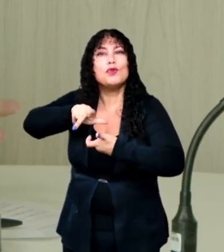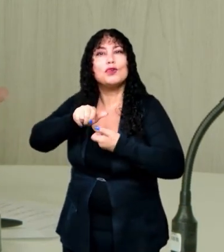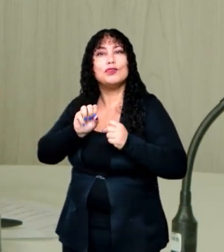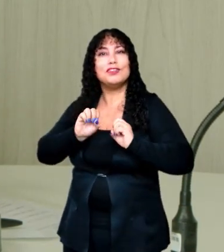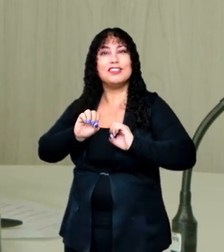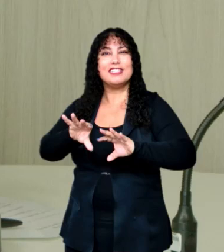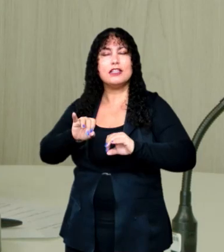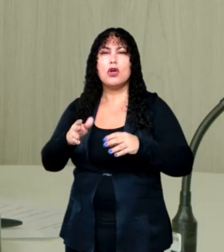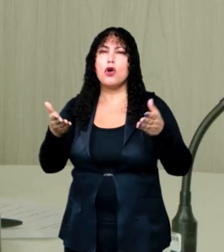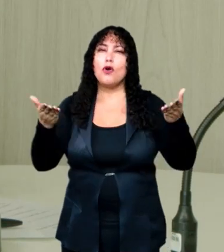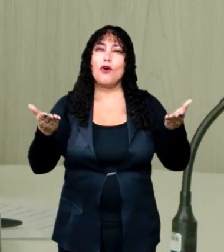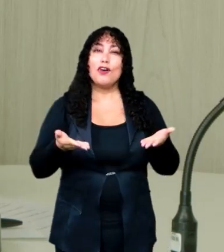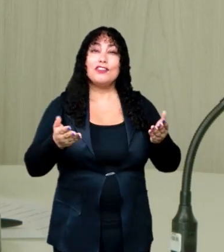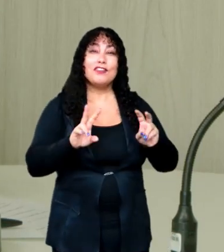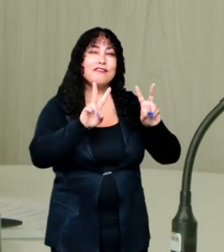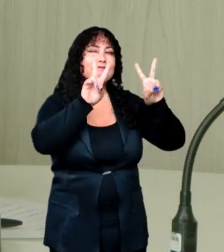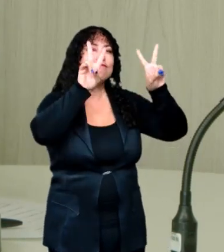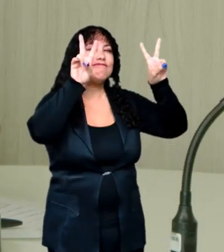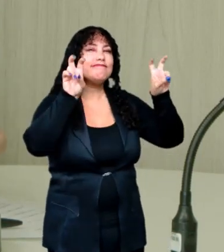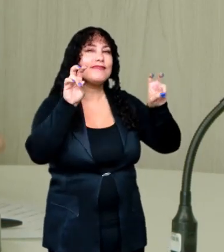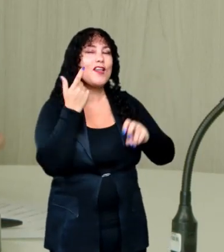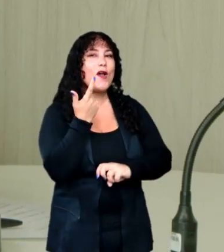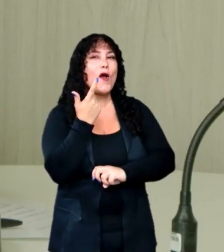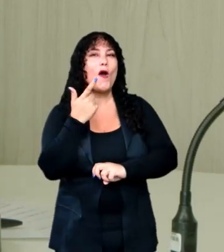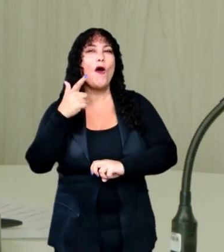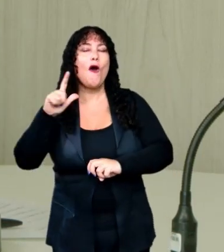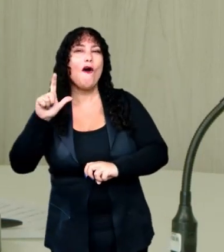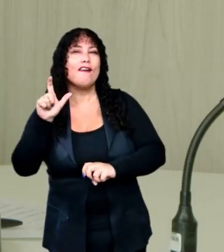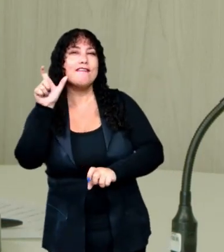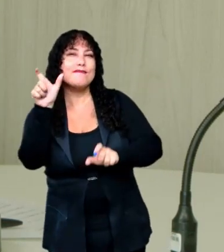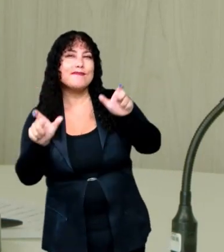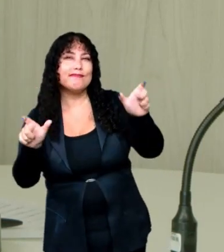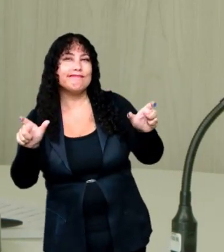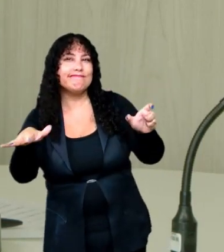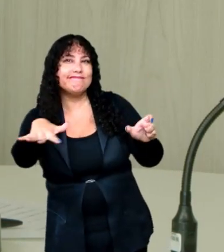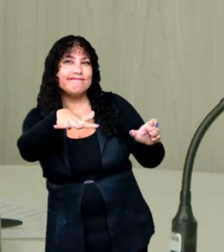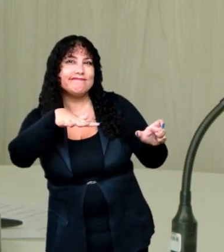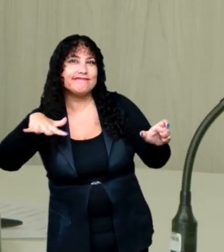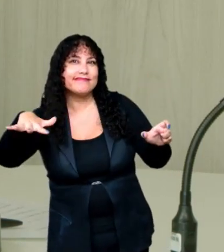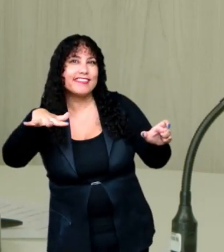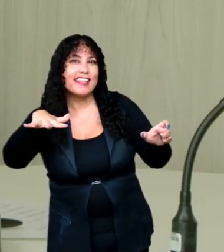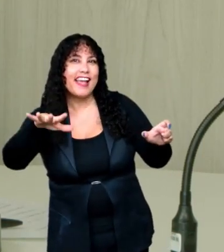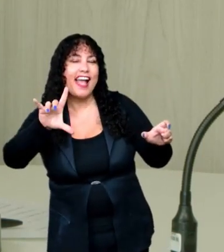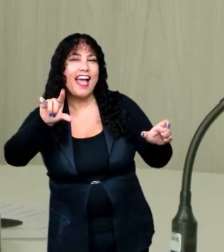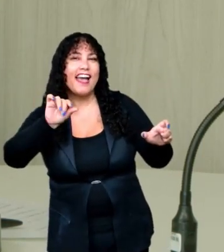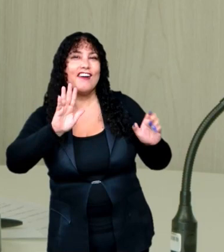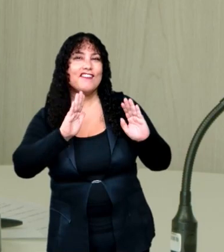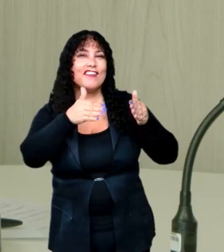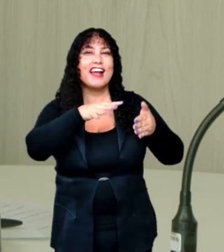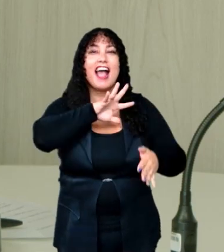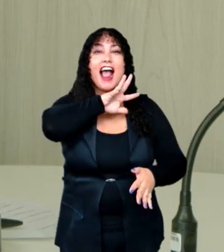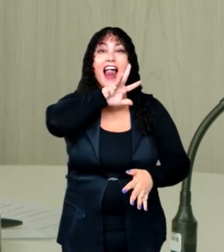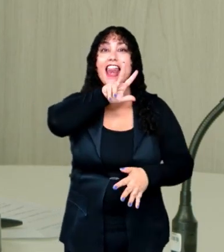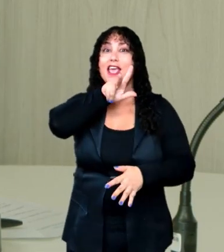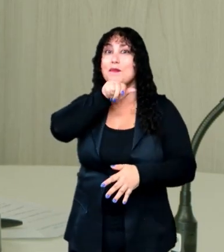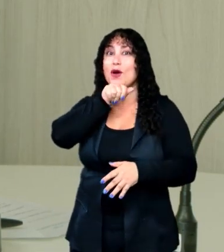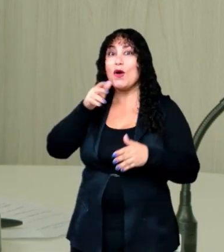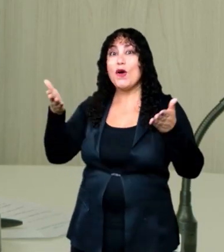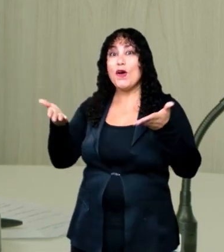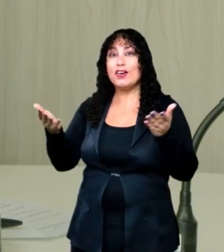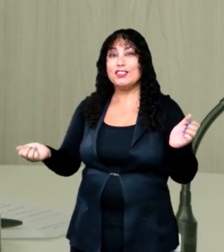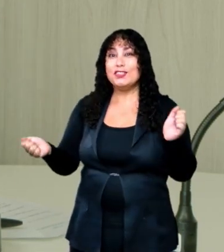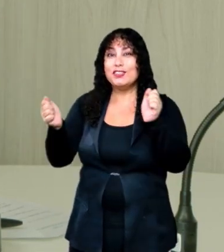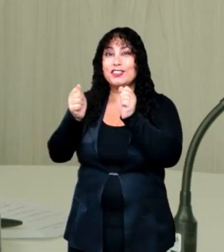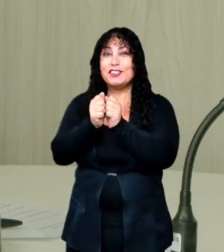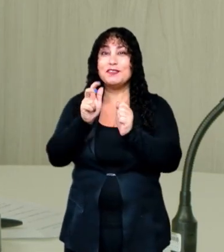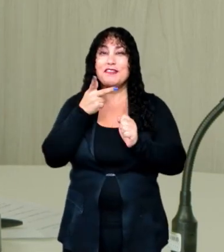só que hoje nós vamos falar de outro público, o público animal. E quem está conosco aqui para falar